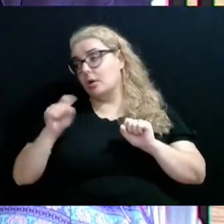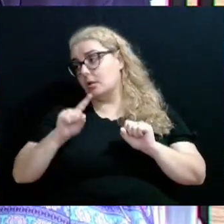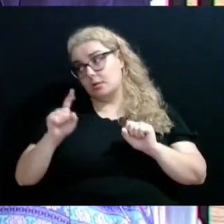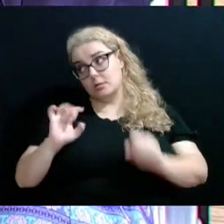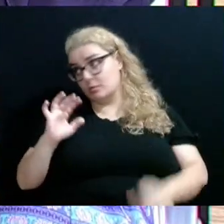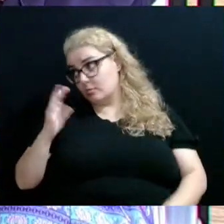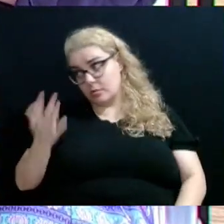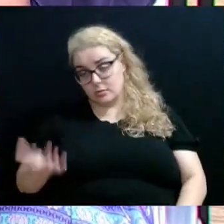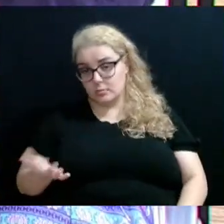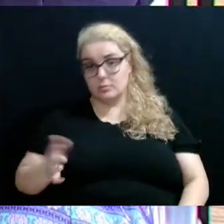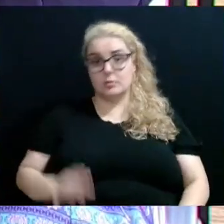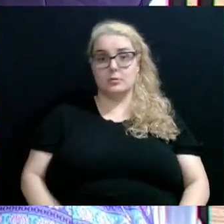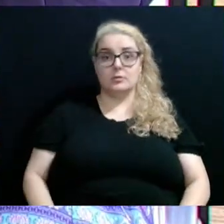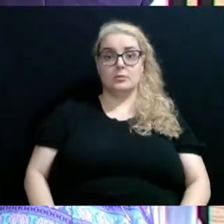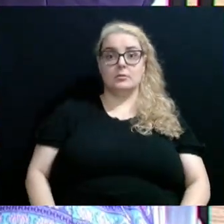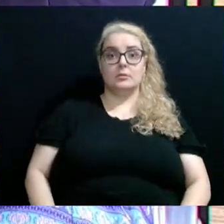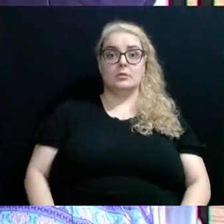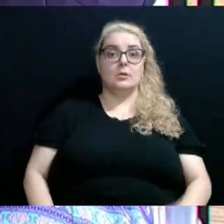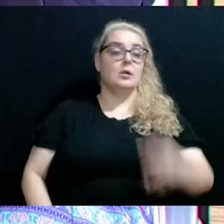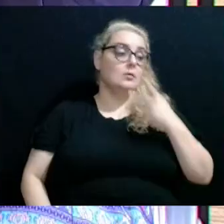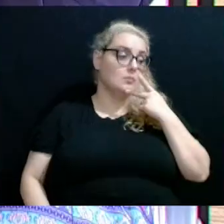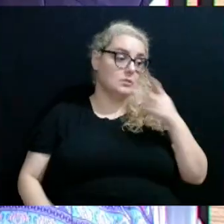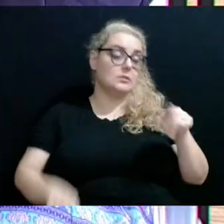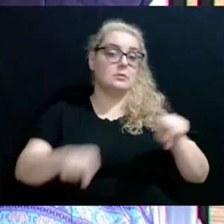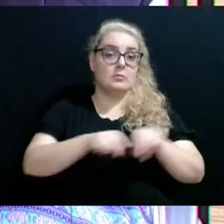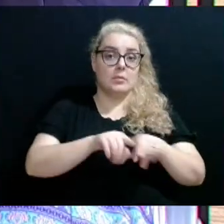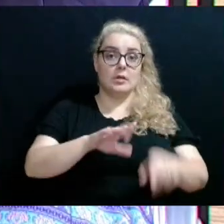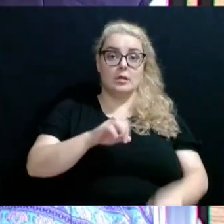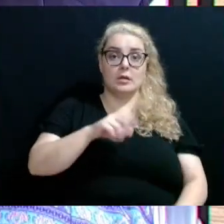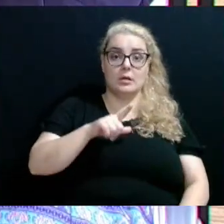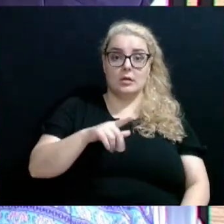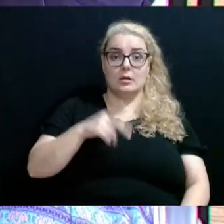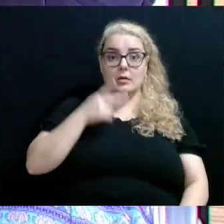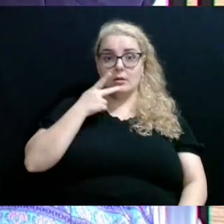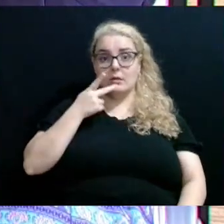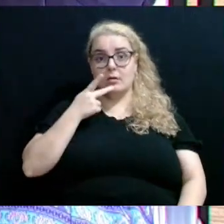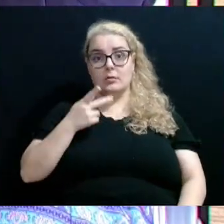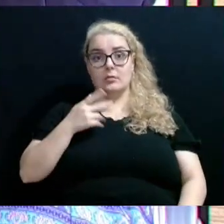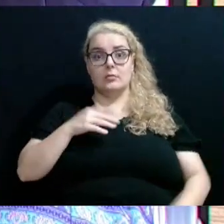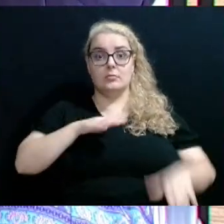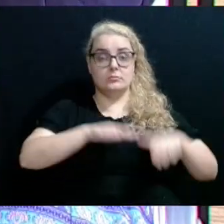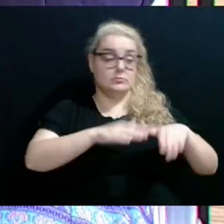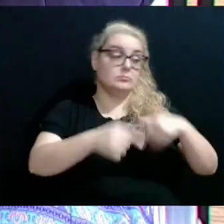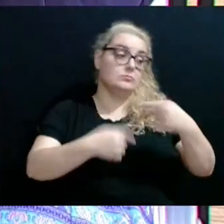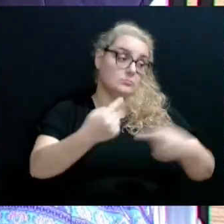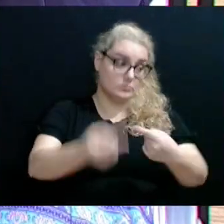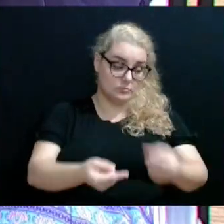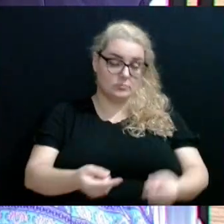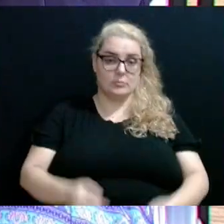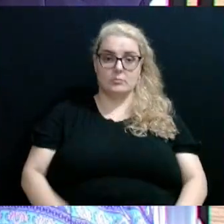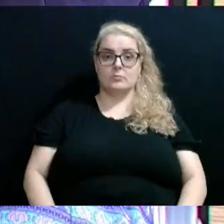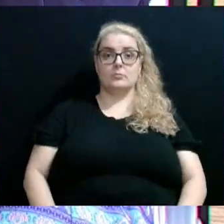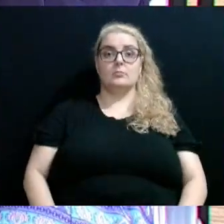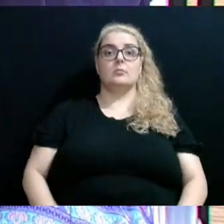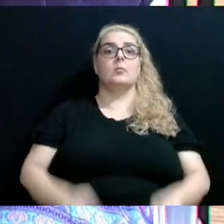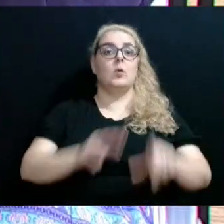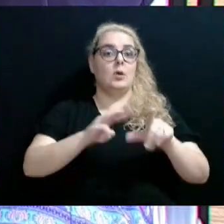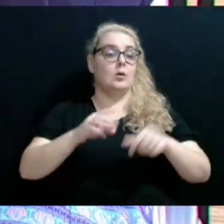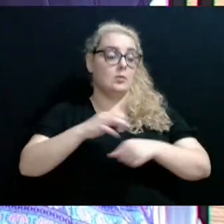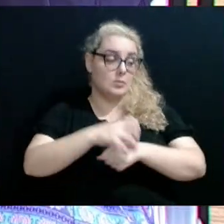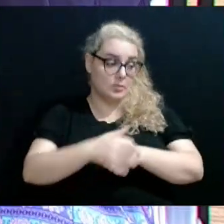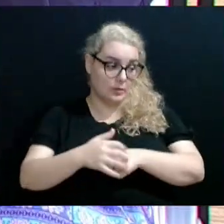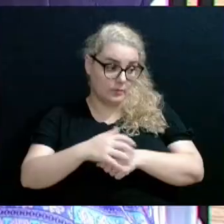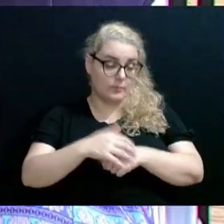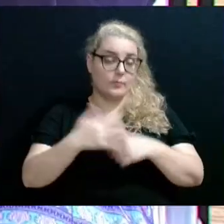isso. Você já falou, inclusive, Carol, sobre um próximo passo que pode ser as plataformas digitais,